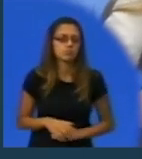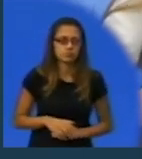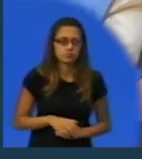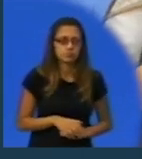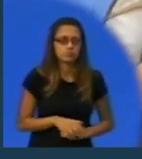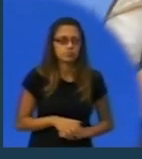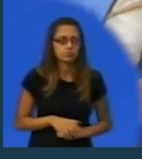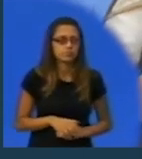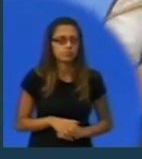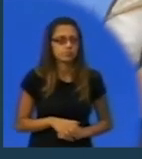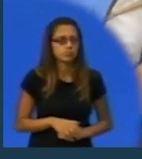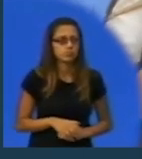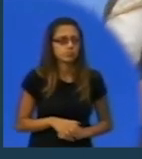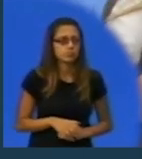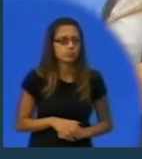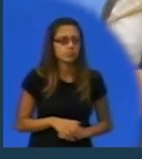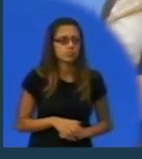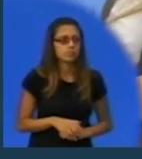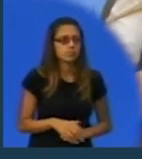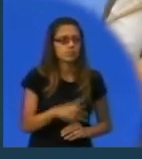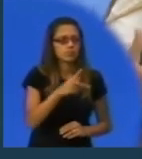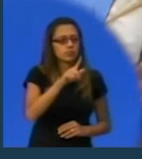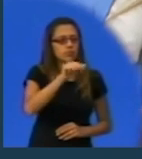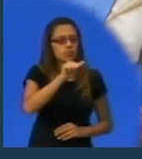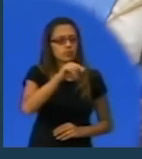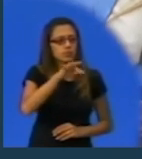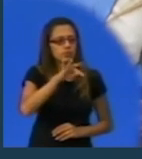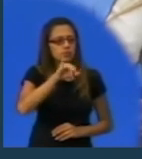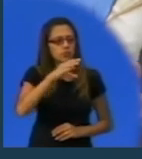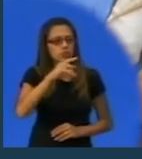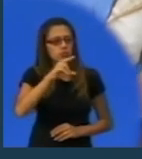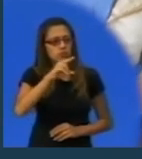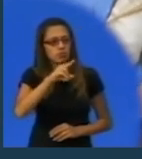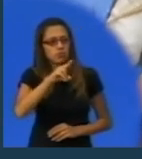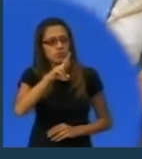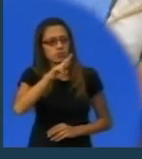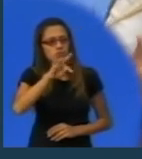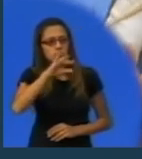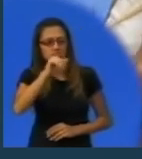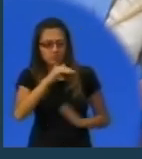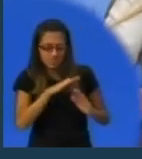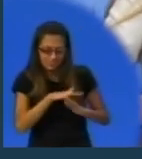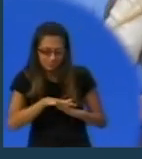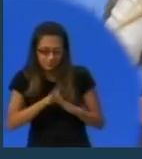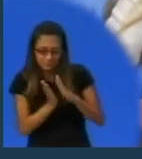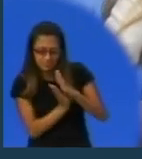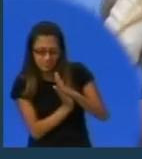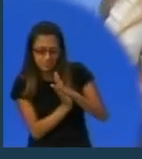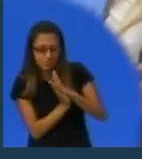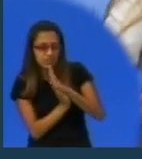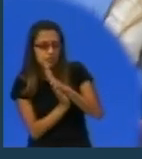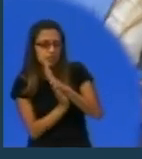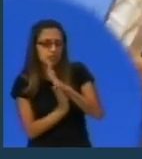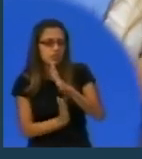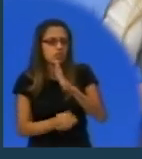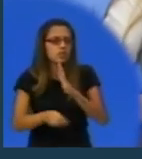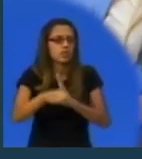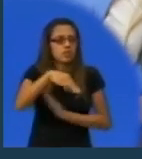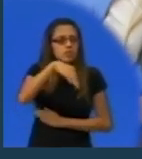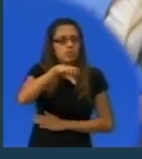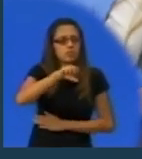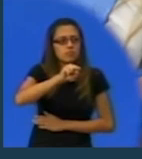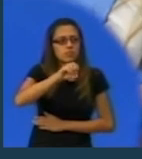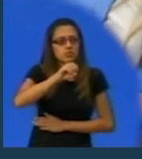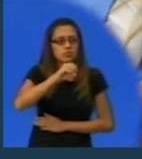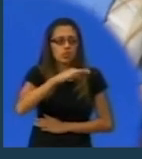achatada. A leptocúrtica é uma curva mais alongada. E a mesocúrtica é uma curva normal mais